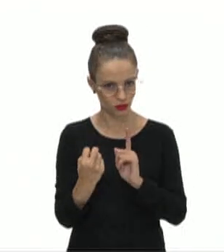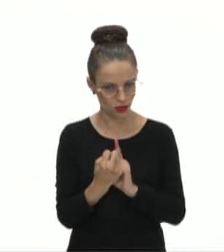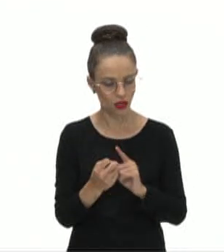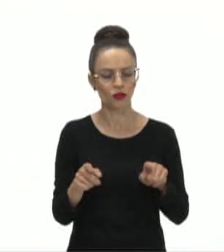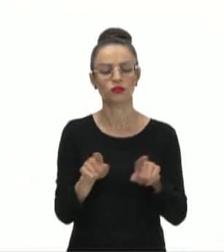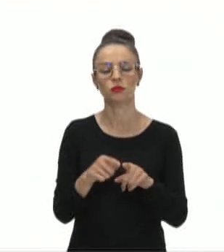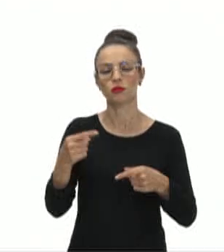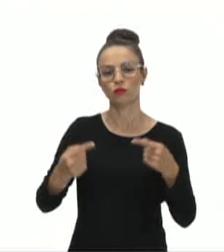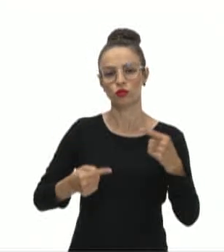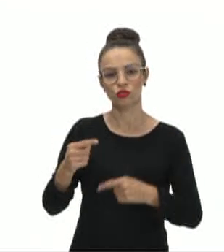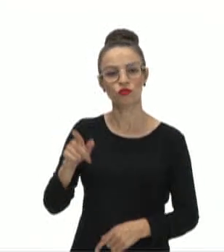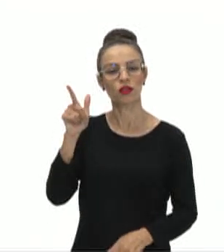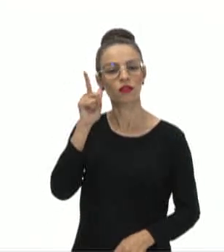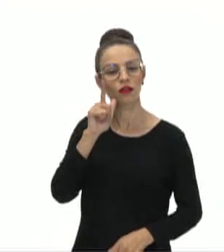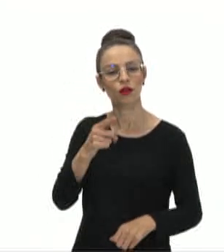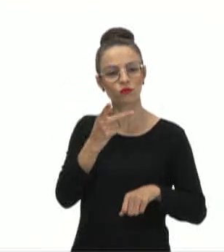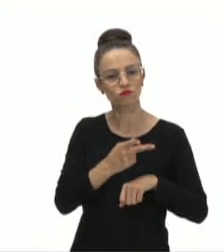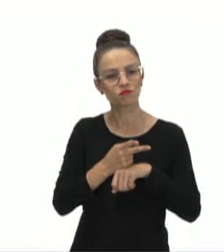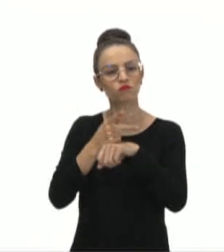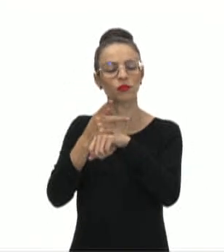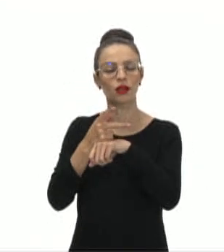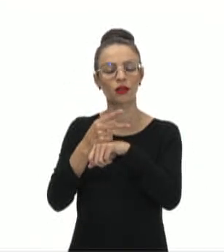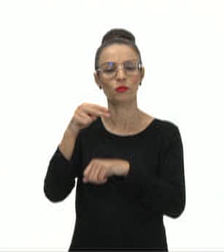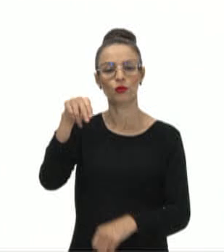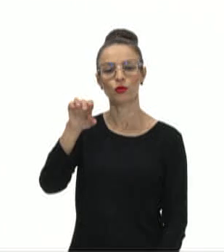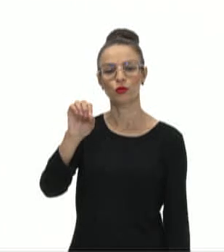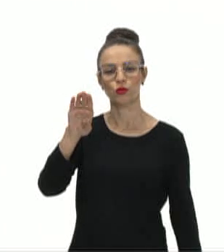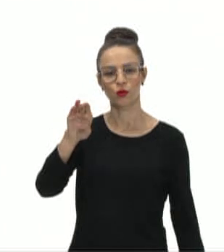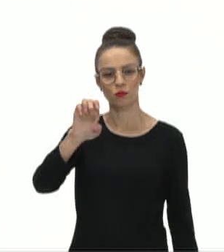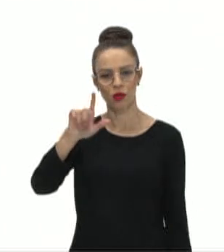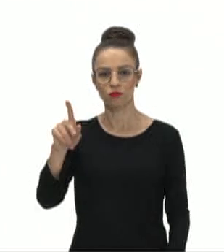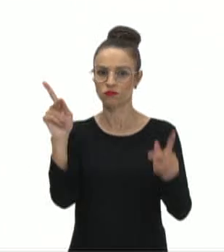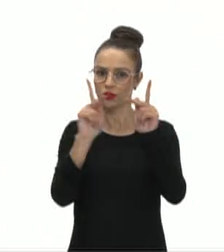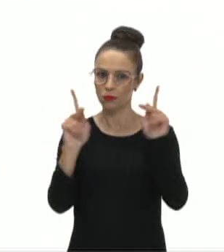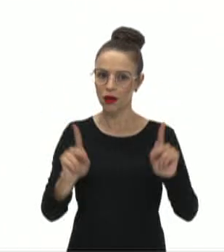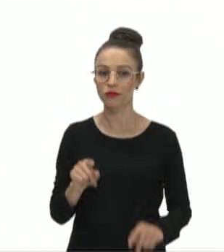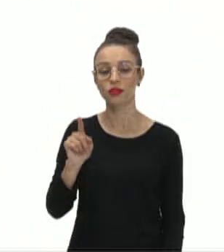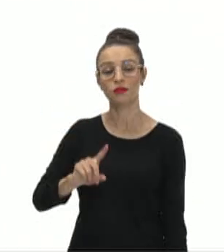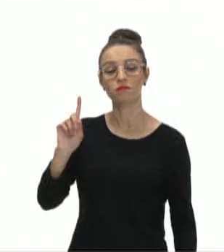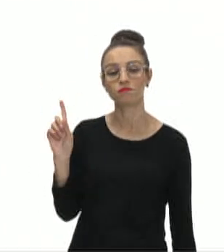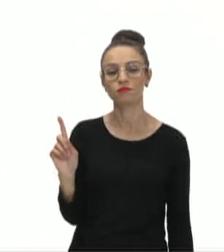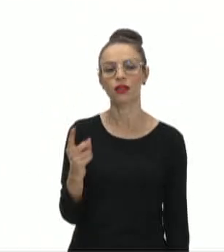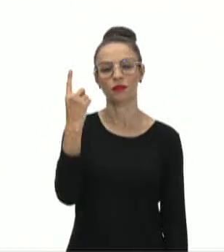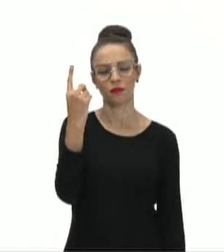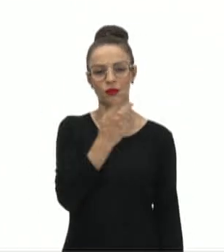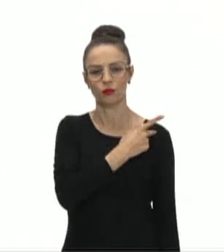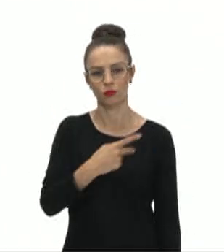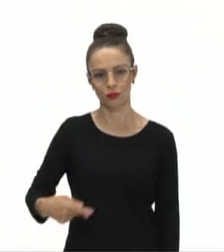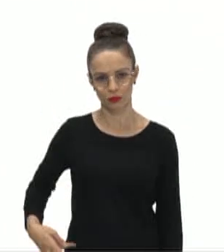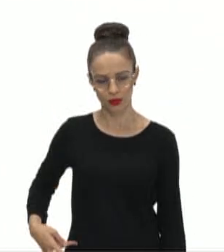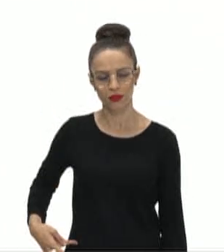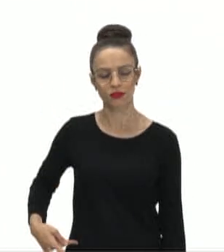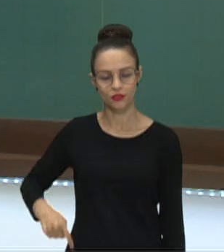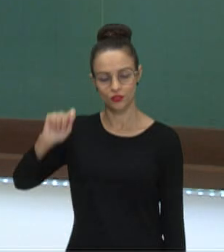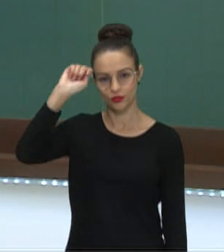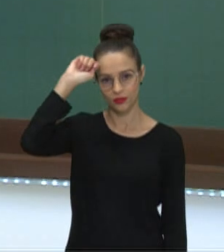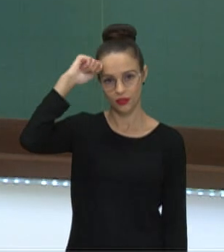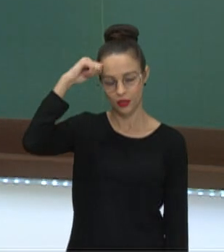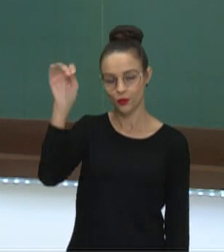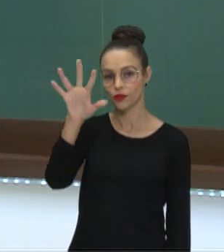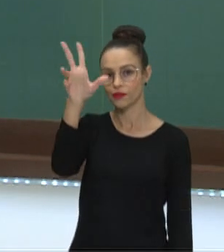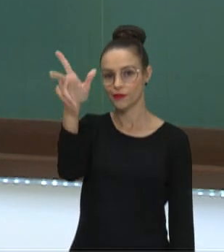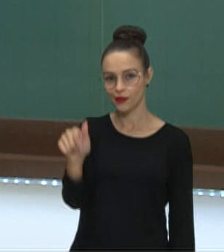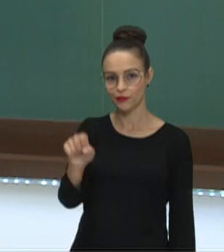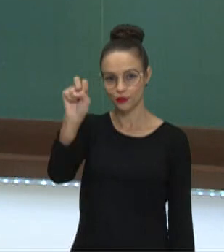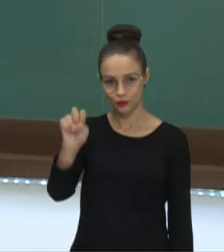da Paz e se tornou o primeiro presidente negro da África do Sul. Colocou essas informações? Lembrou